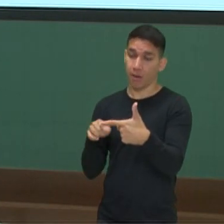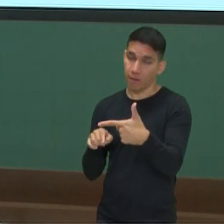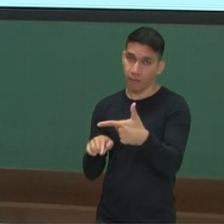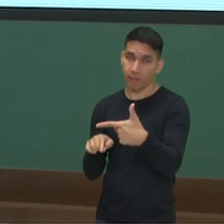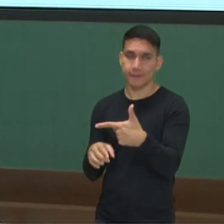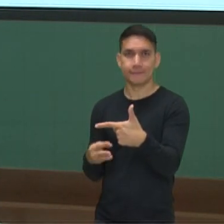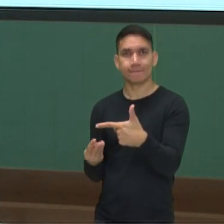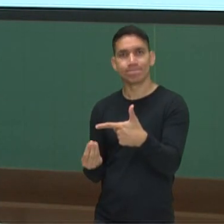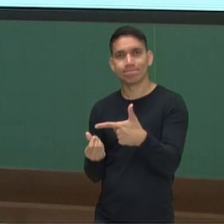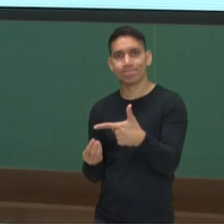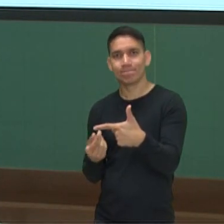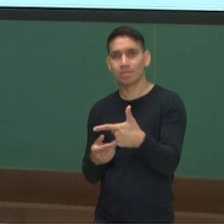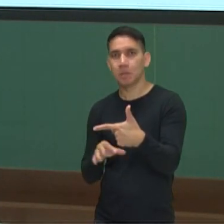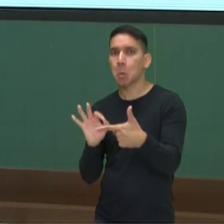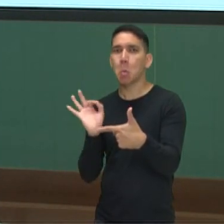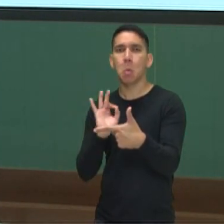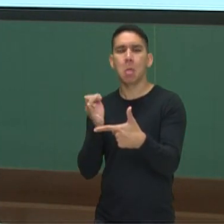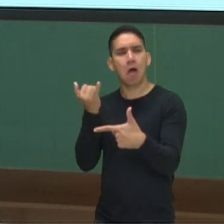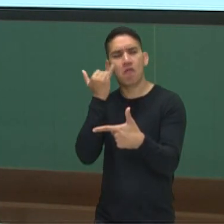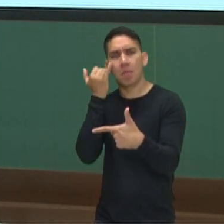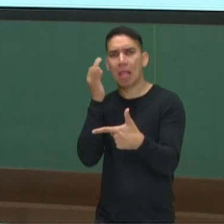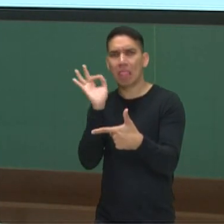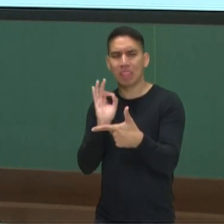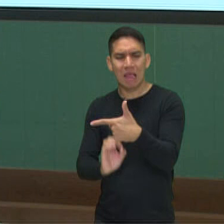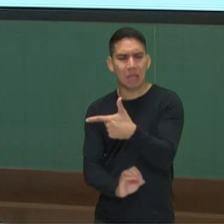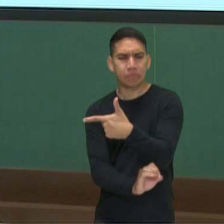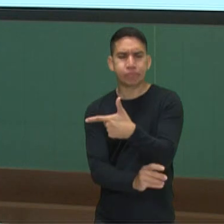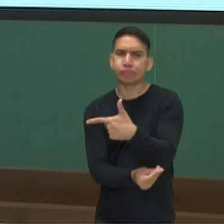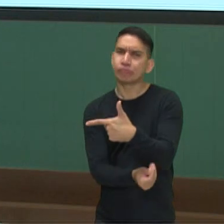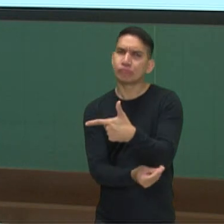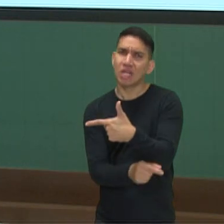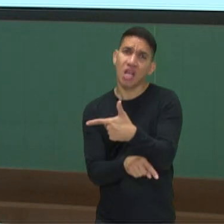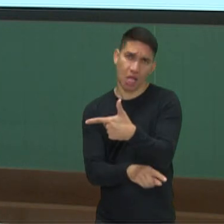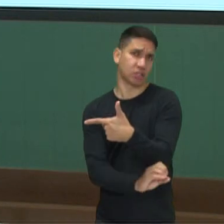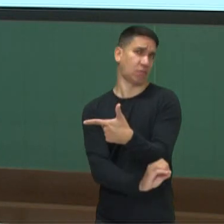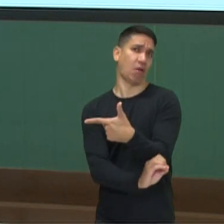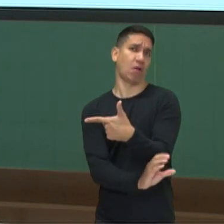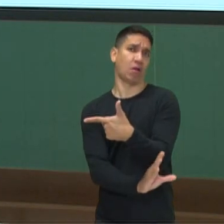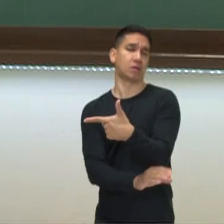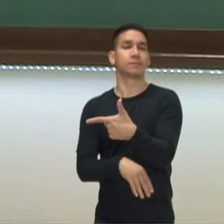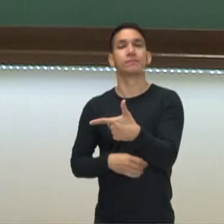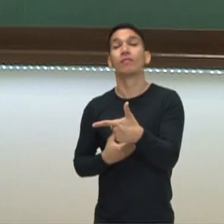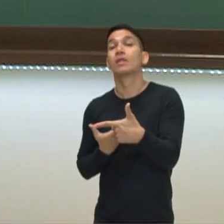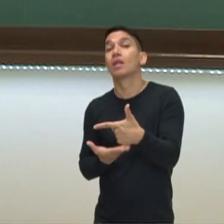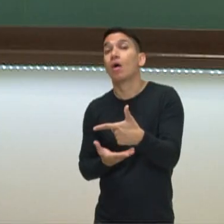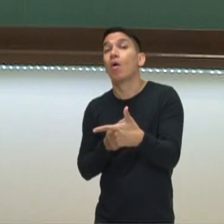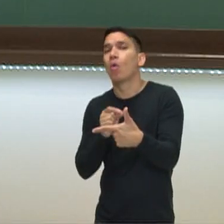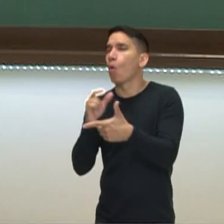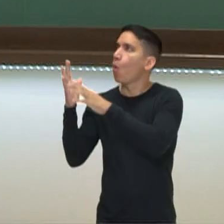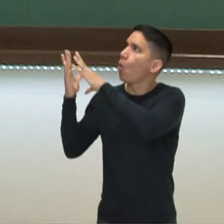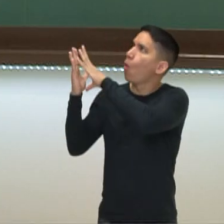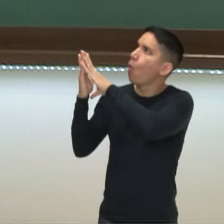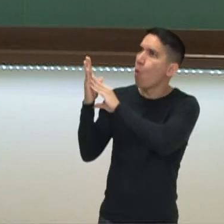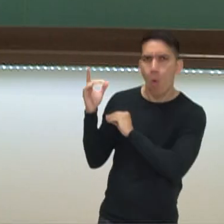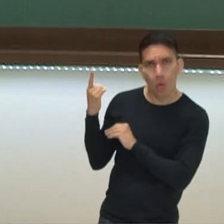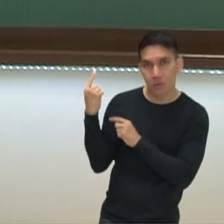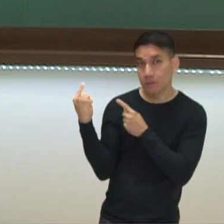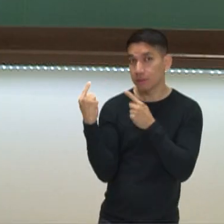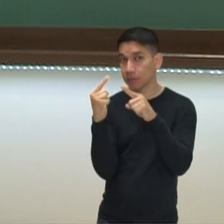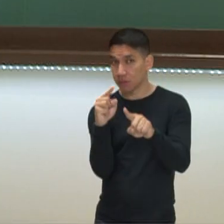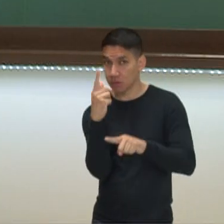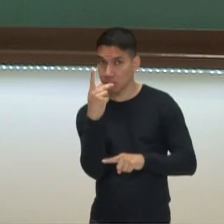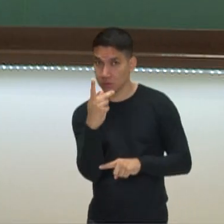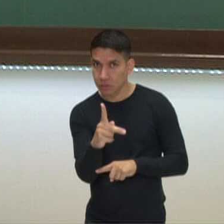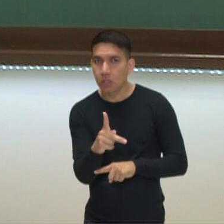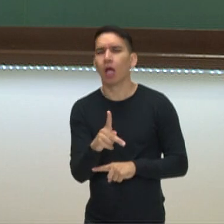quociente. Não existe nenhuma informação de resto, é porque ele é igual a zero. Então, copie esse desafio aí no seu